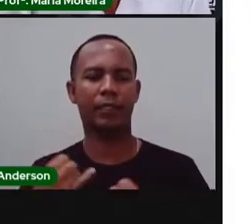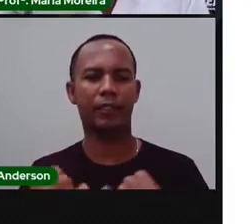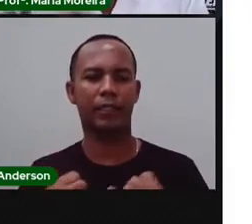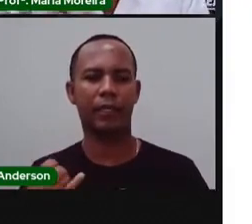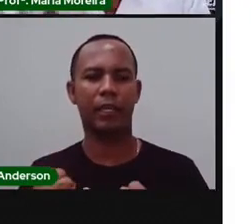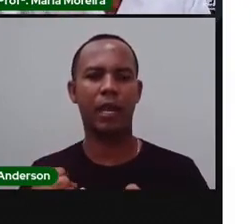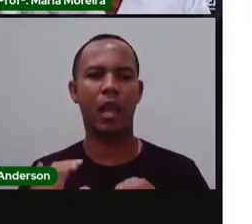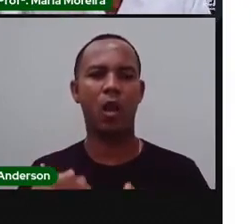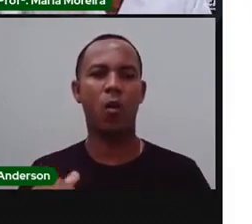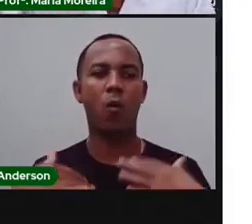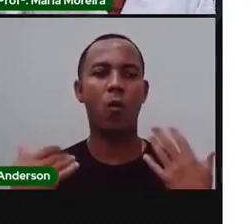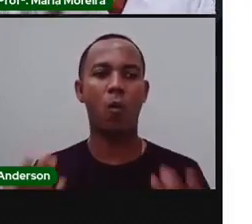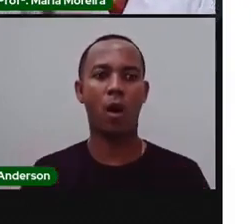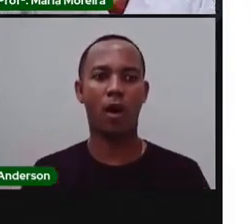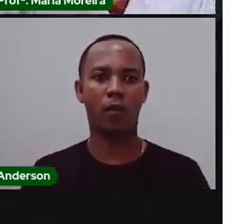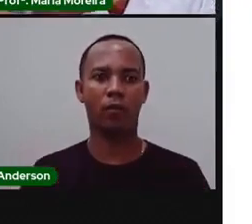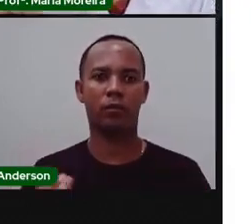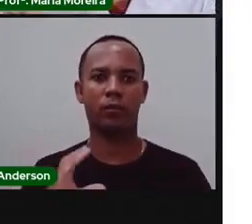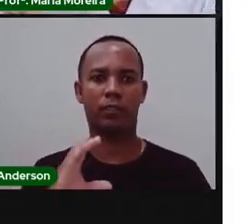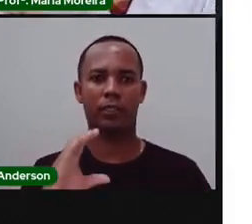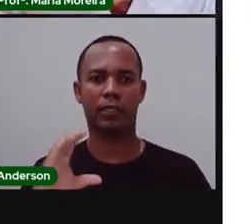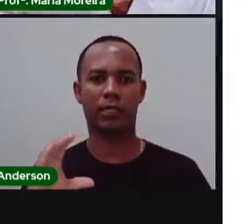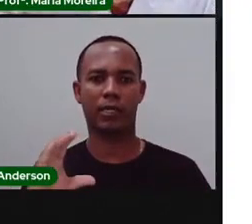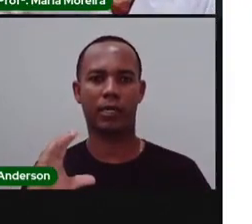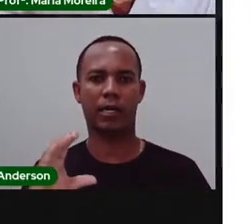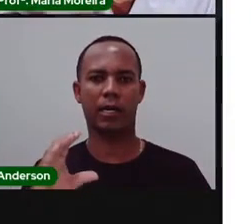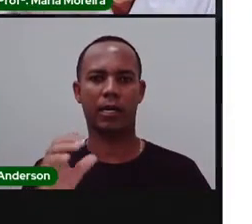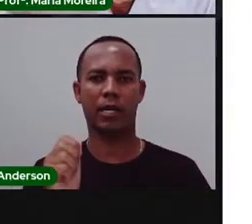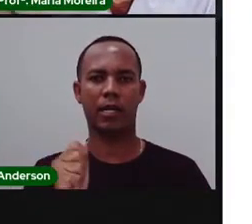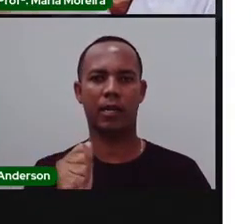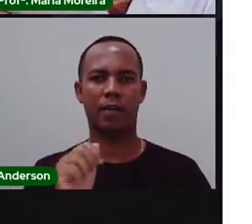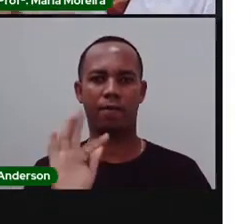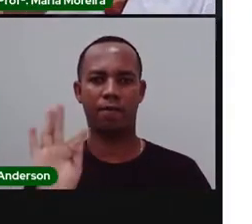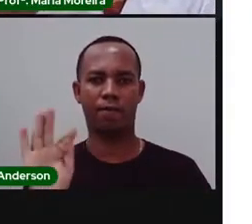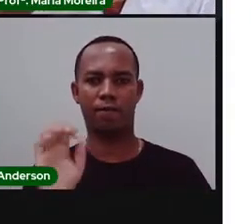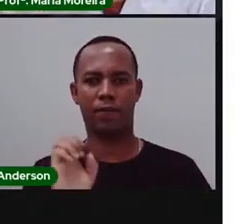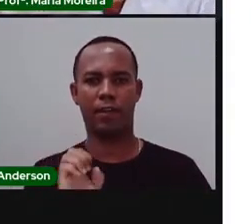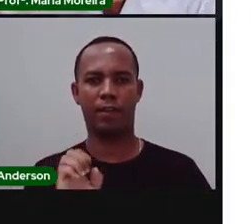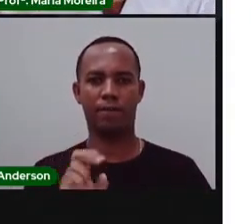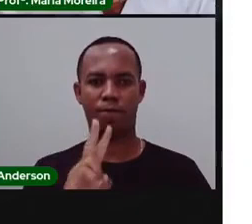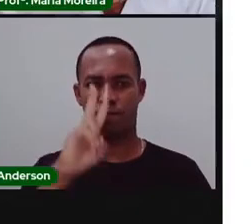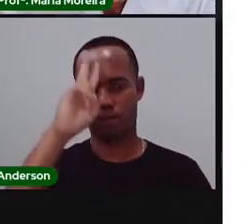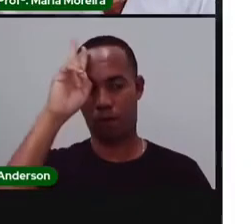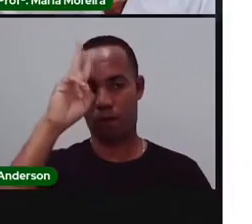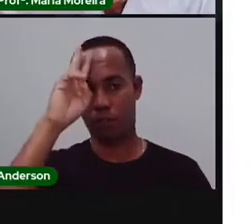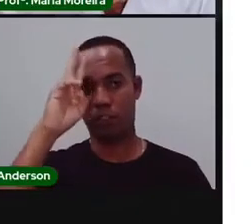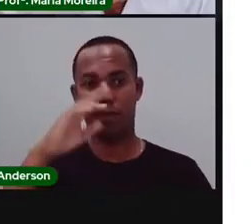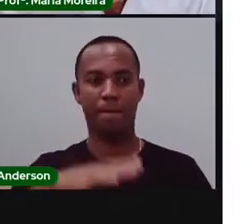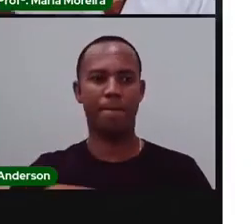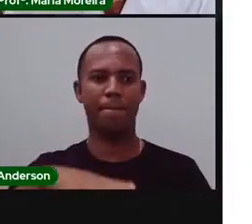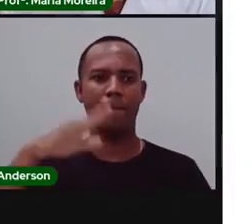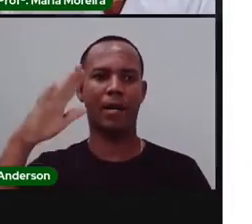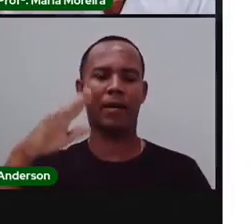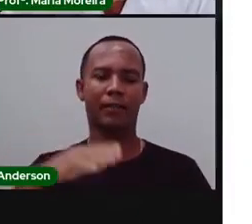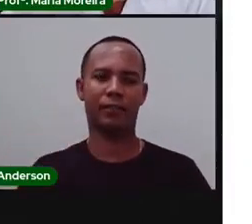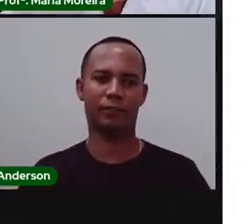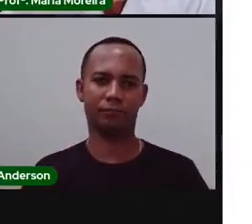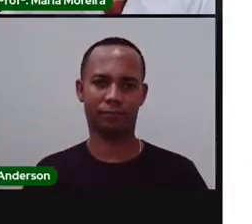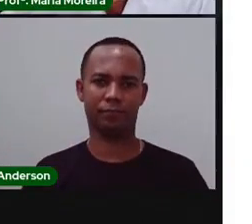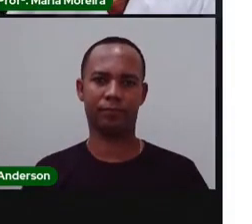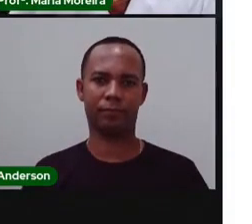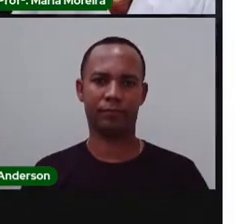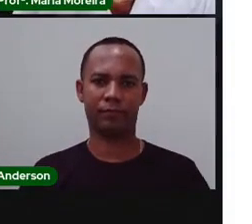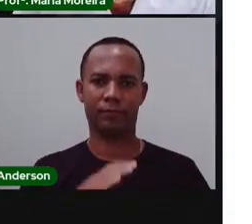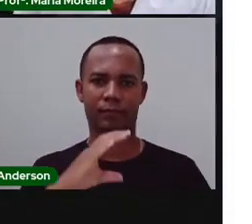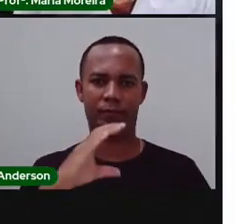digo café, a parte mais forte foi a que durou mais. Café.